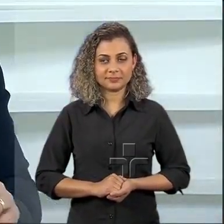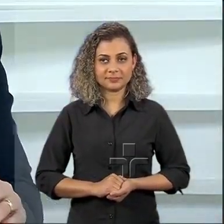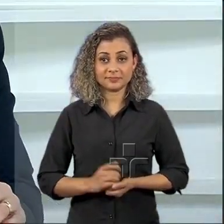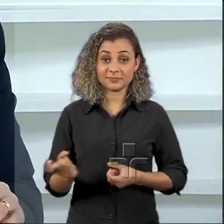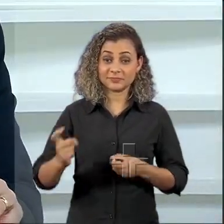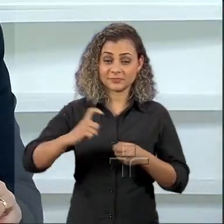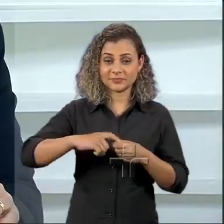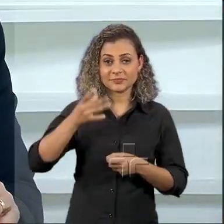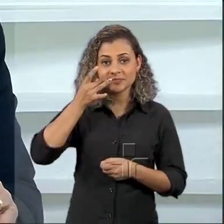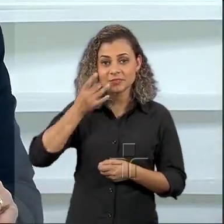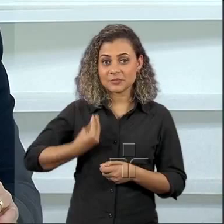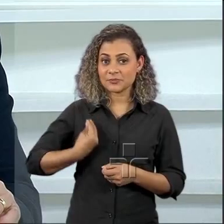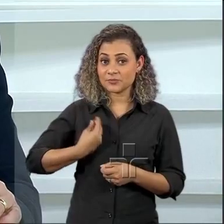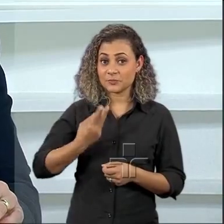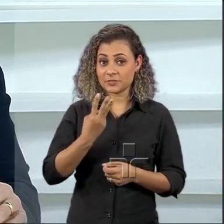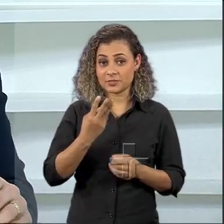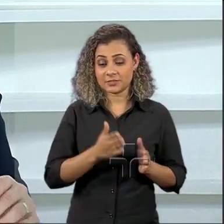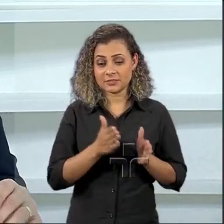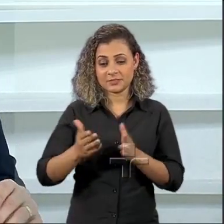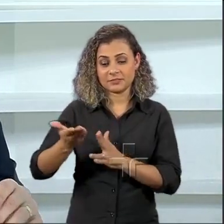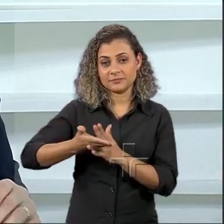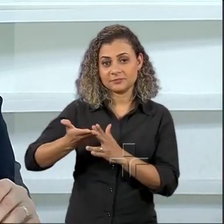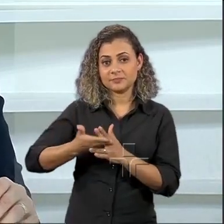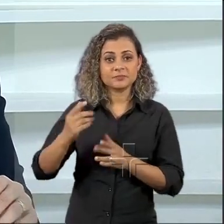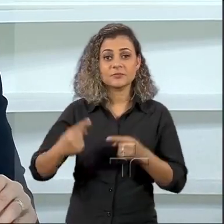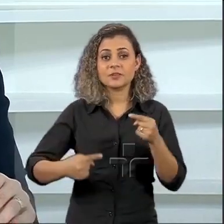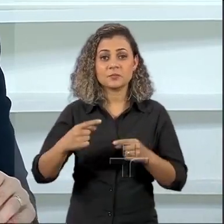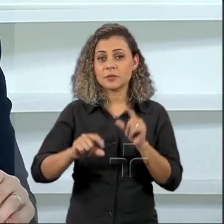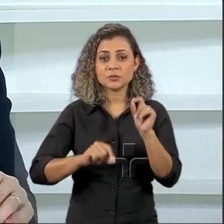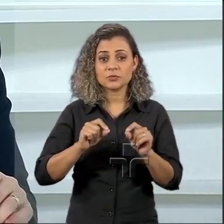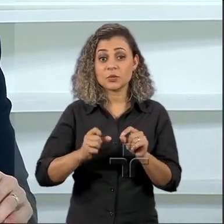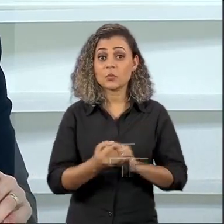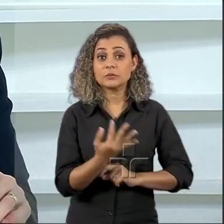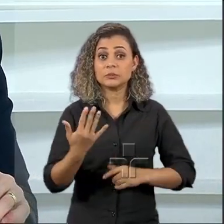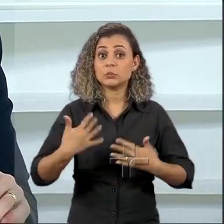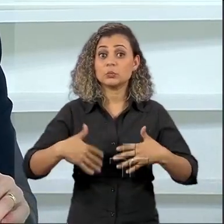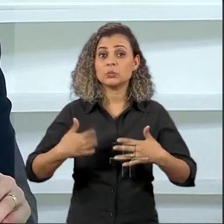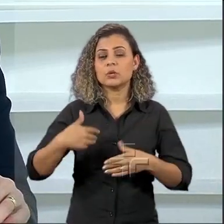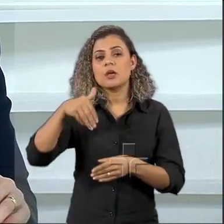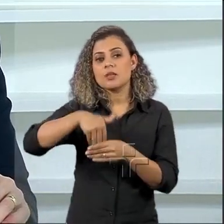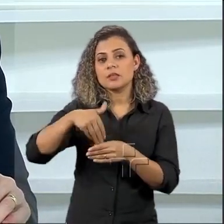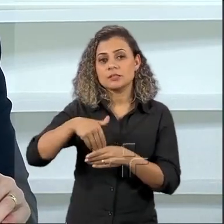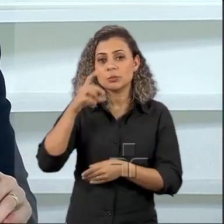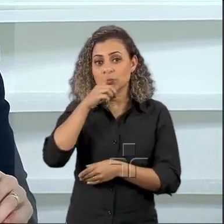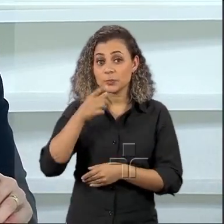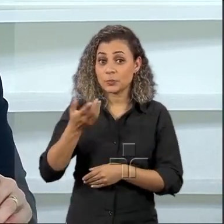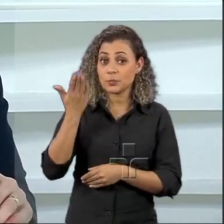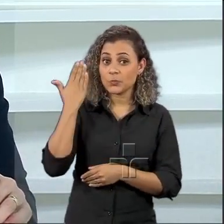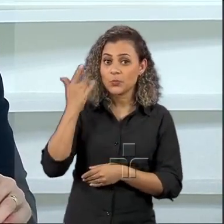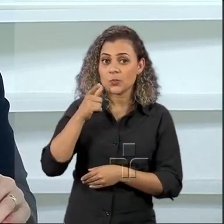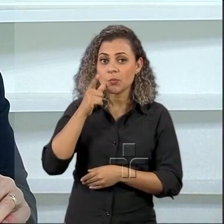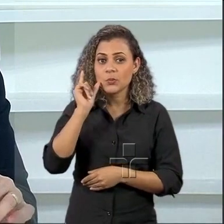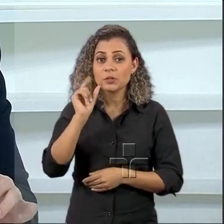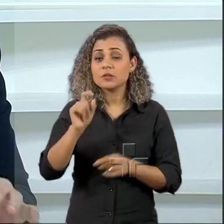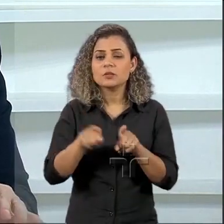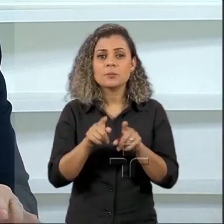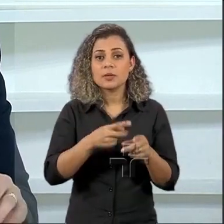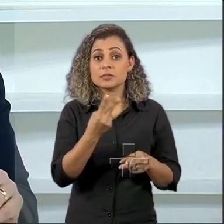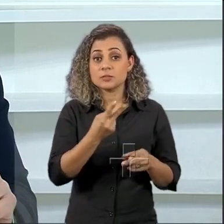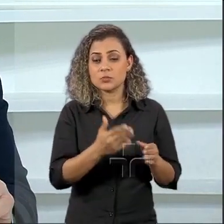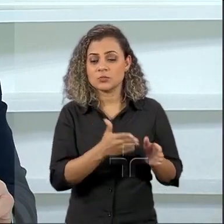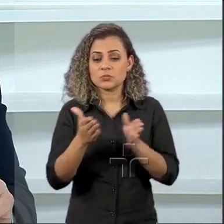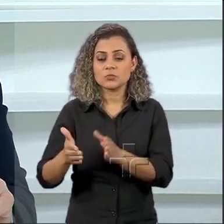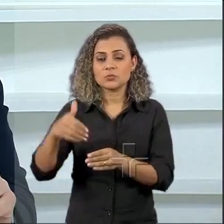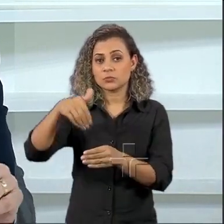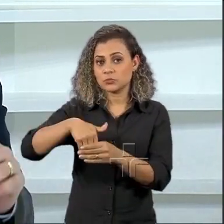Estamos de volta ao vivo para o terceiro bloco do debate sobre os números da eleição neste domingo e o quadro para o segundo turno. Nesse